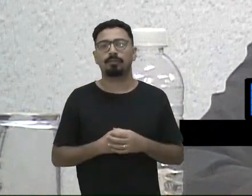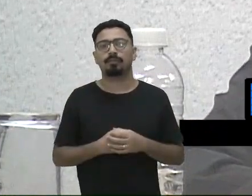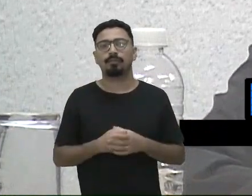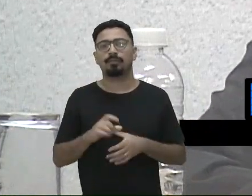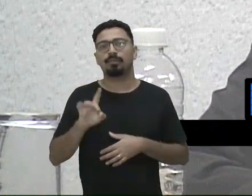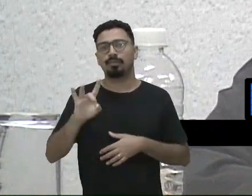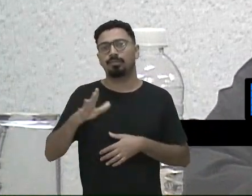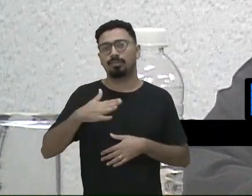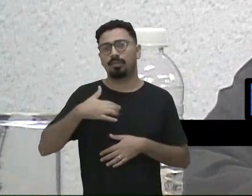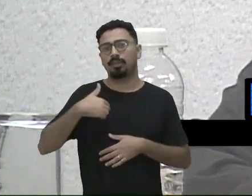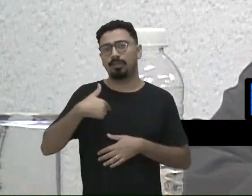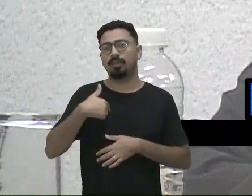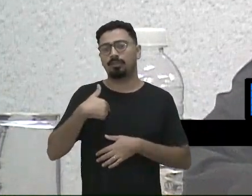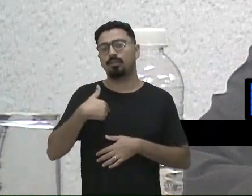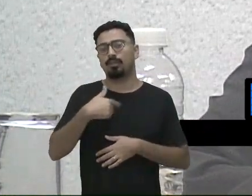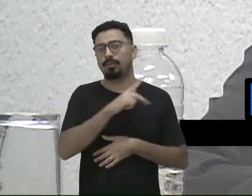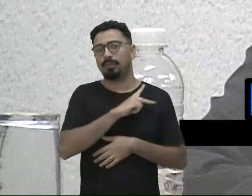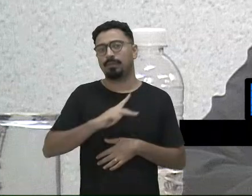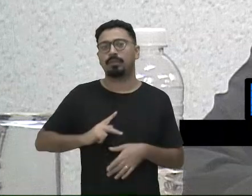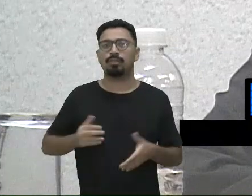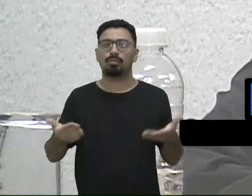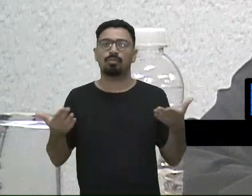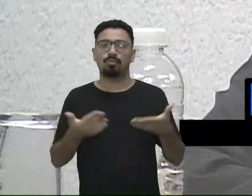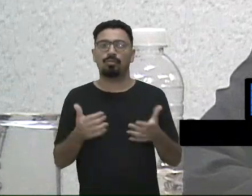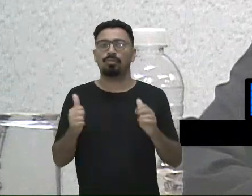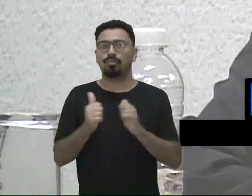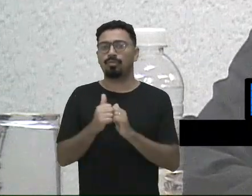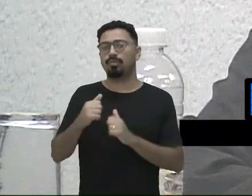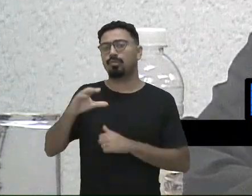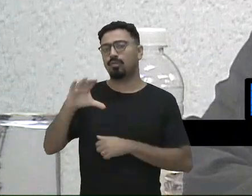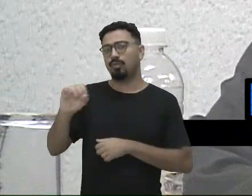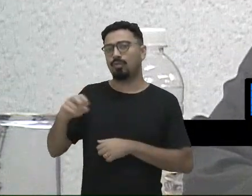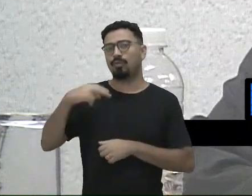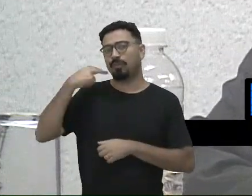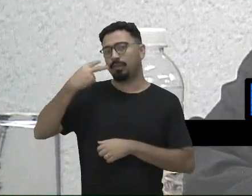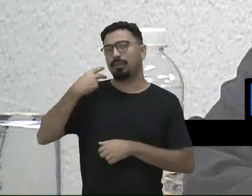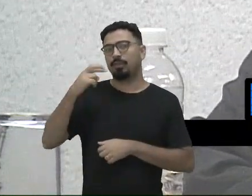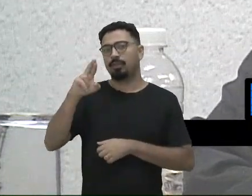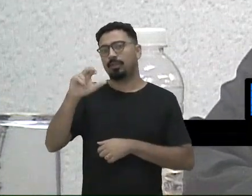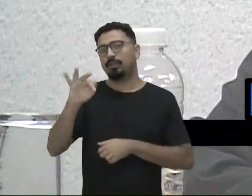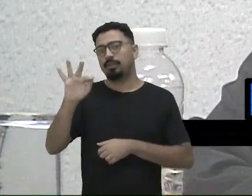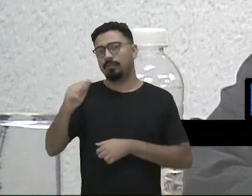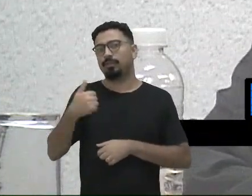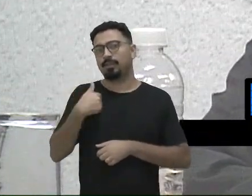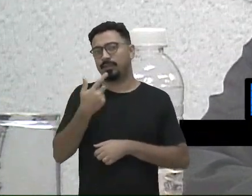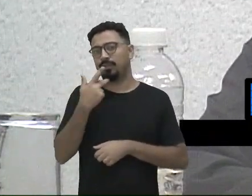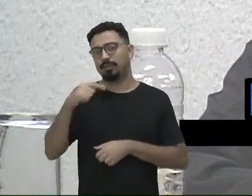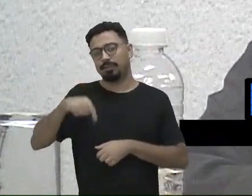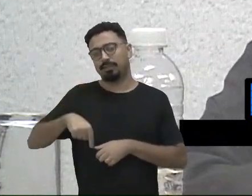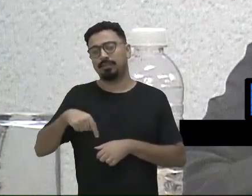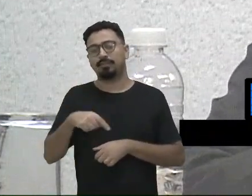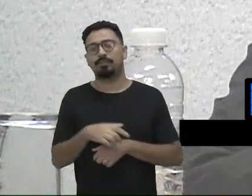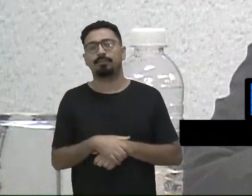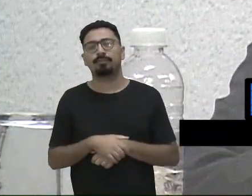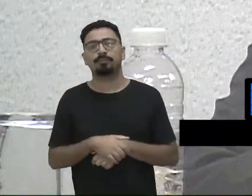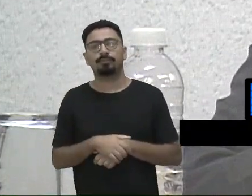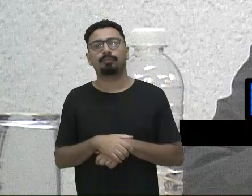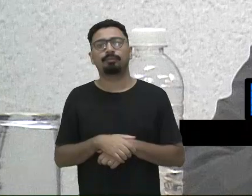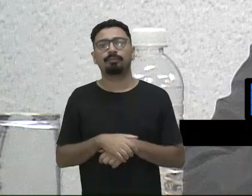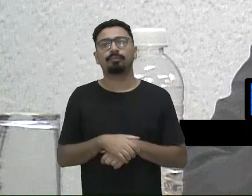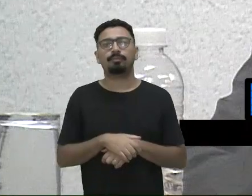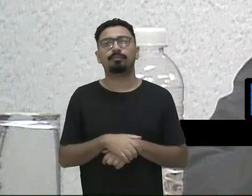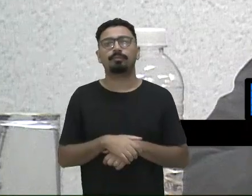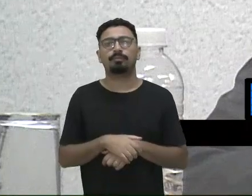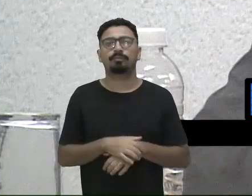minha presença, que estou presidindo essa audiência, do co-vereador Rafa, eu vou fazer uso da palavra daqui. Eu